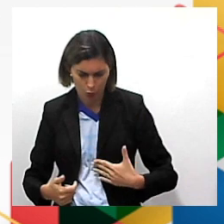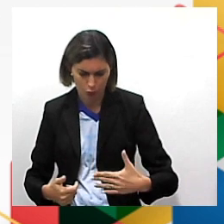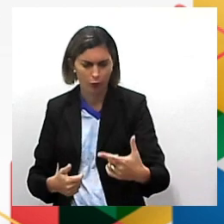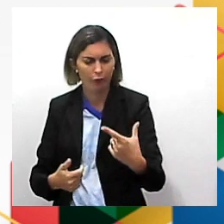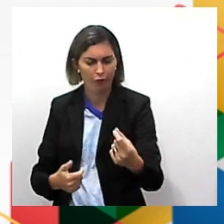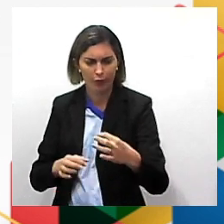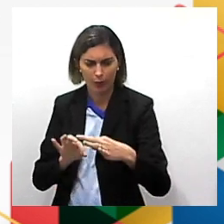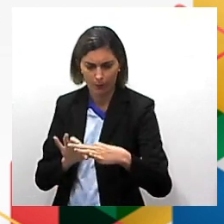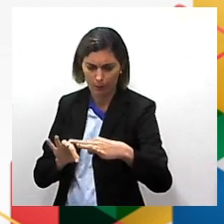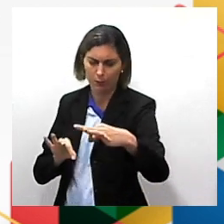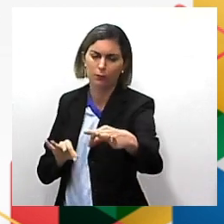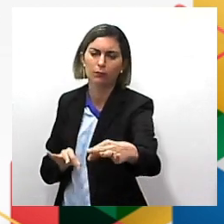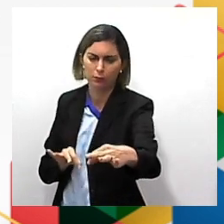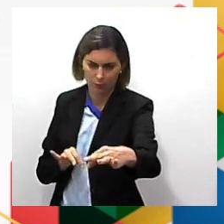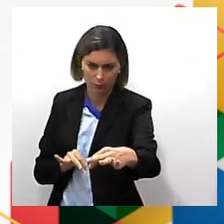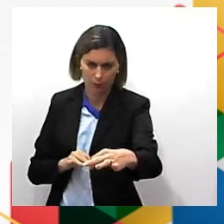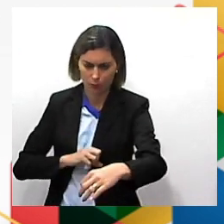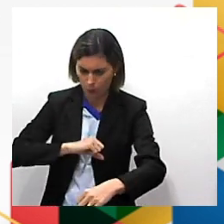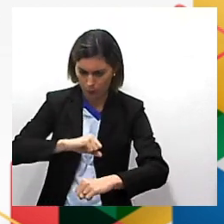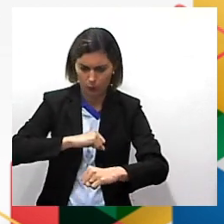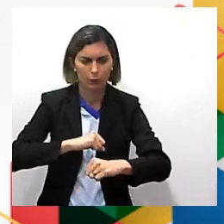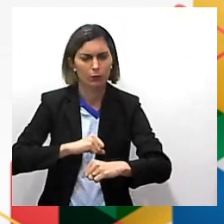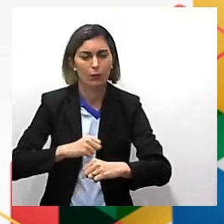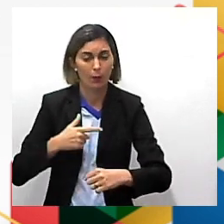20 metros à sua frente.